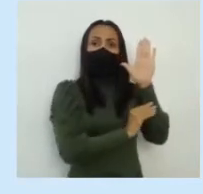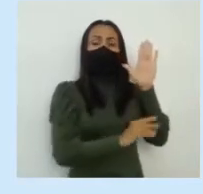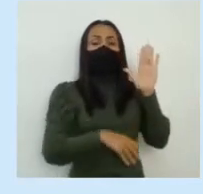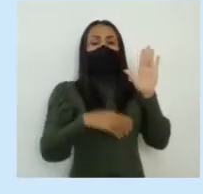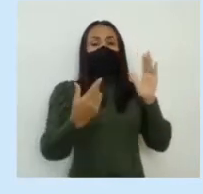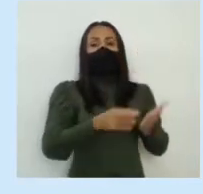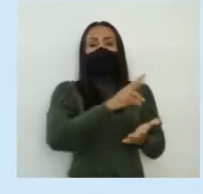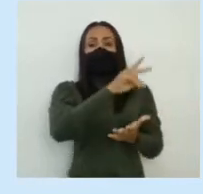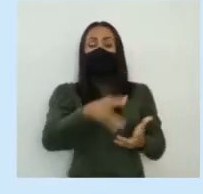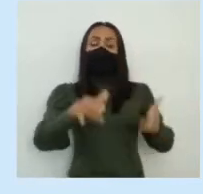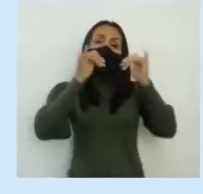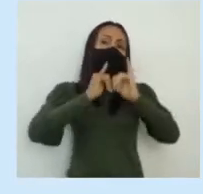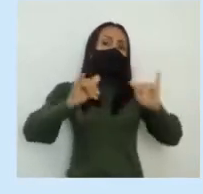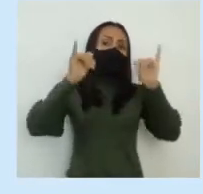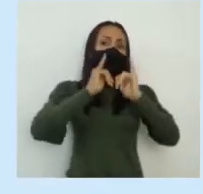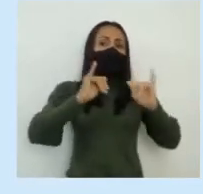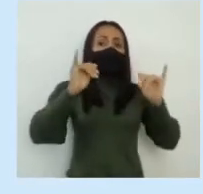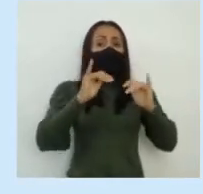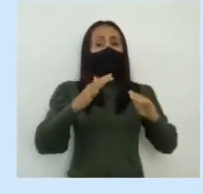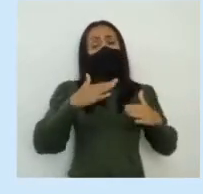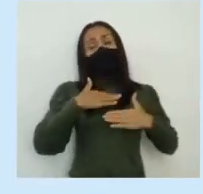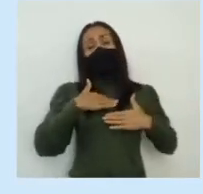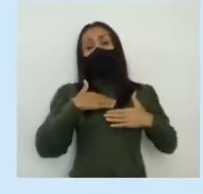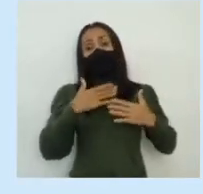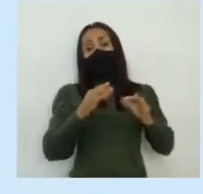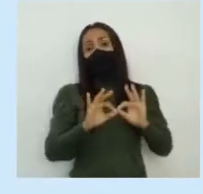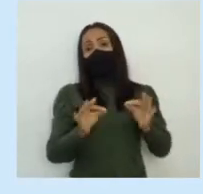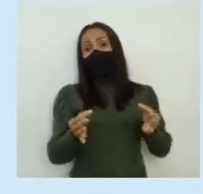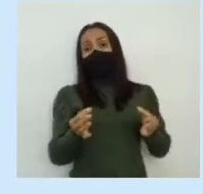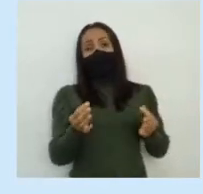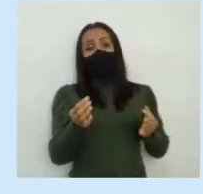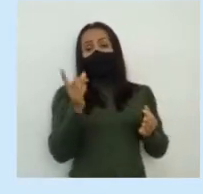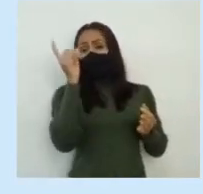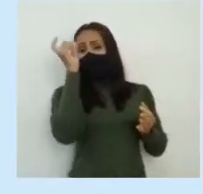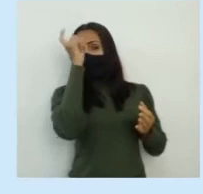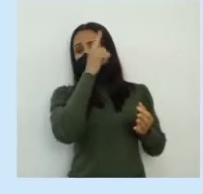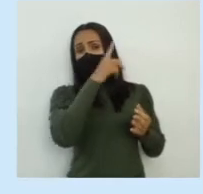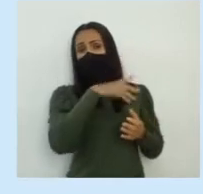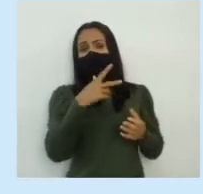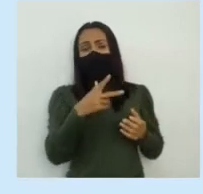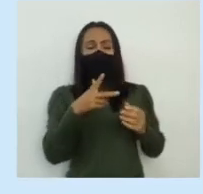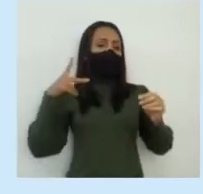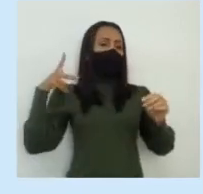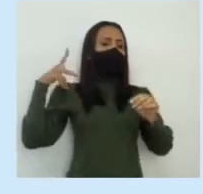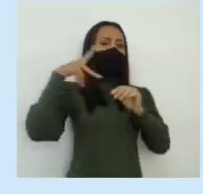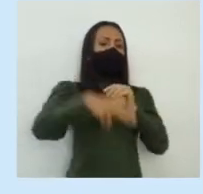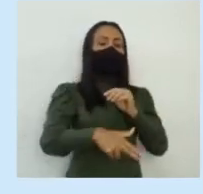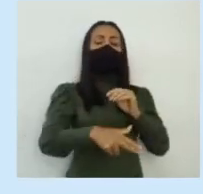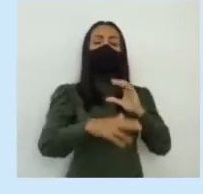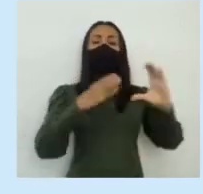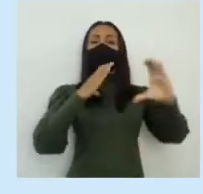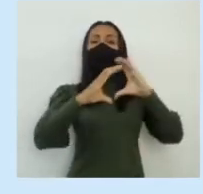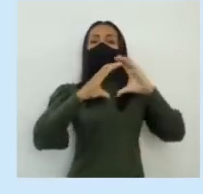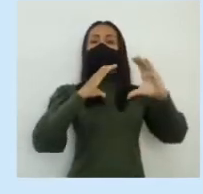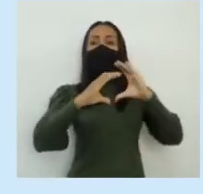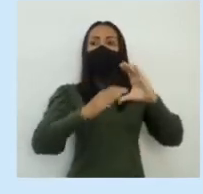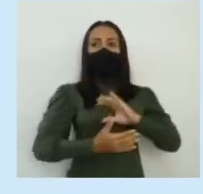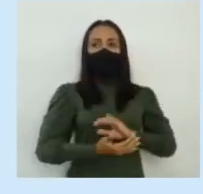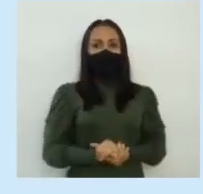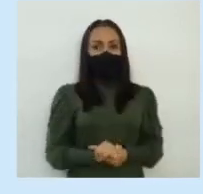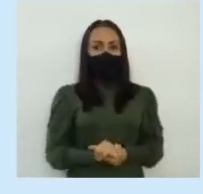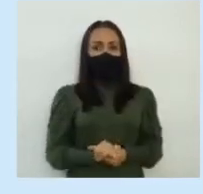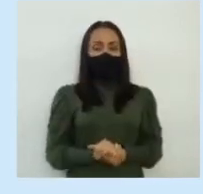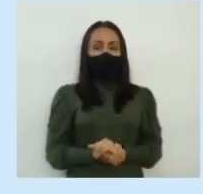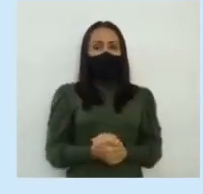diversas informações e a gente dificultou, ao cortar ali aquela comunicação, a gente disse, olha, eu não tenho